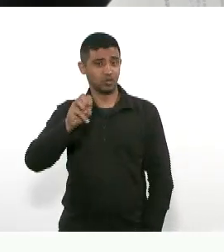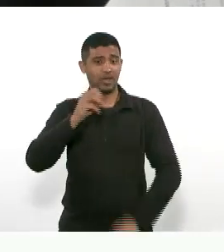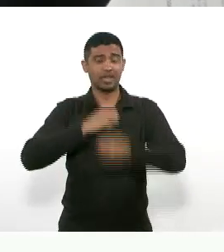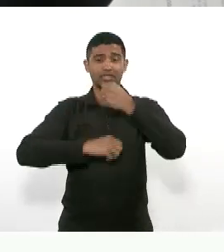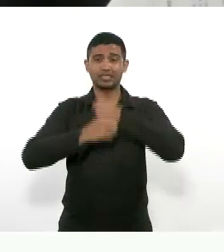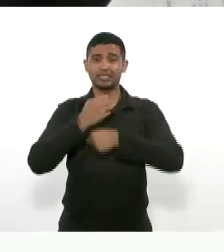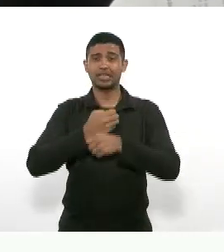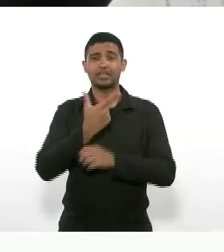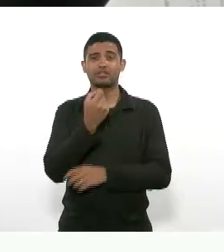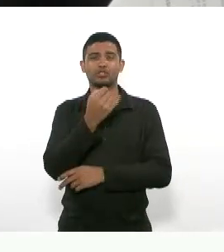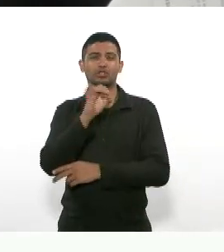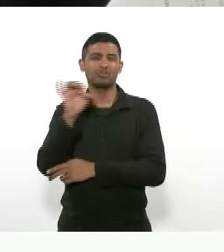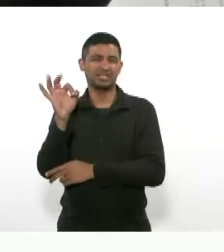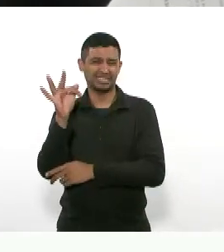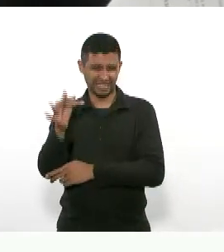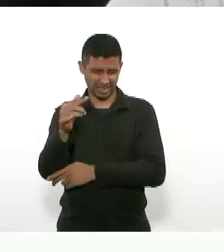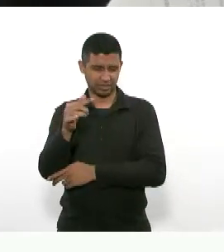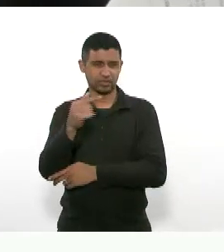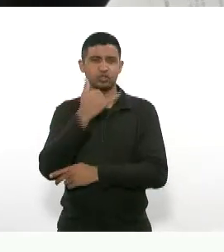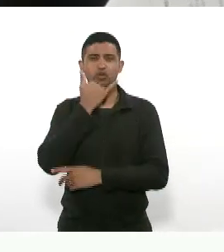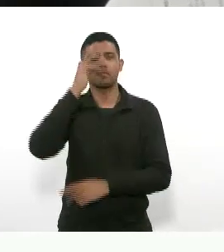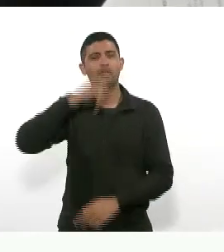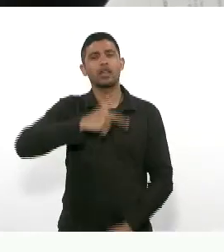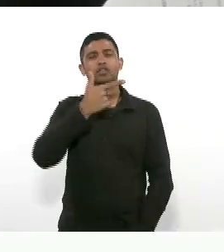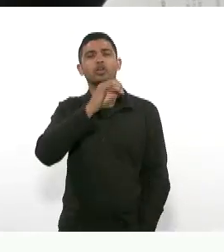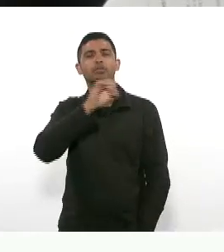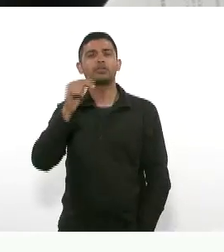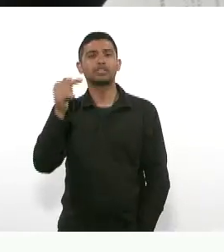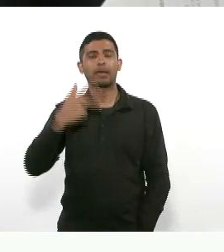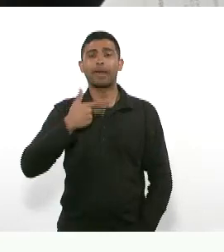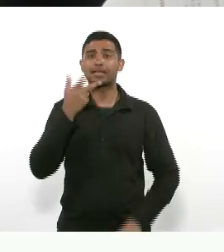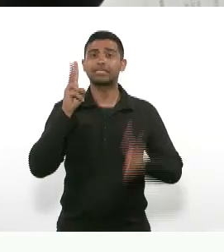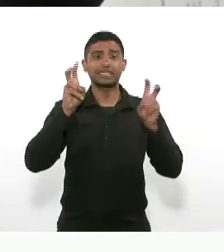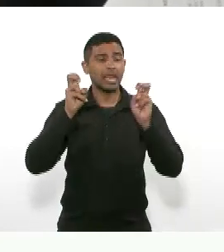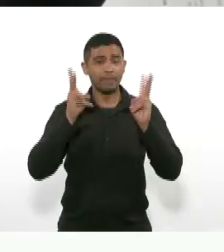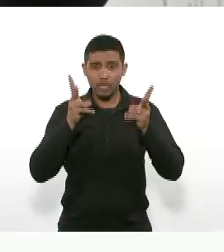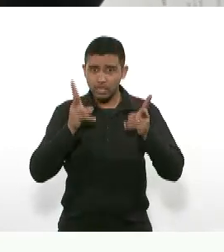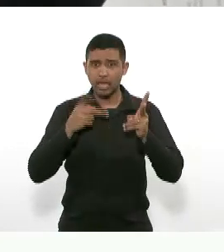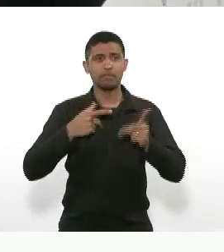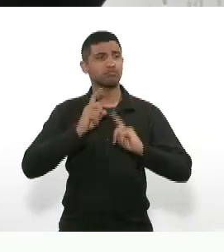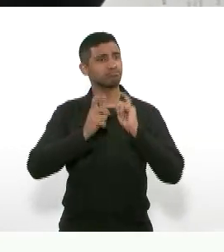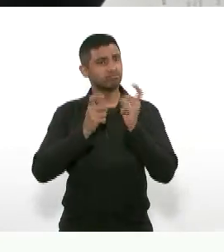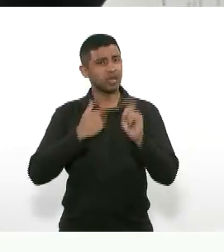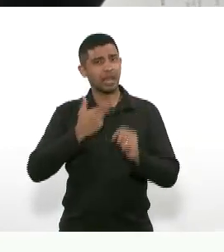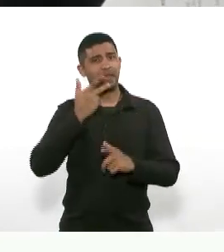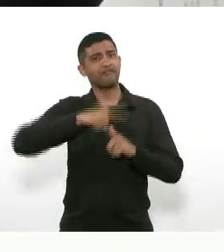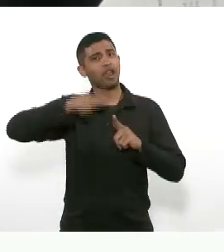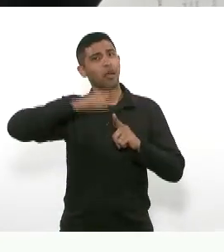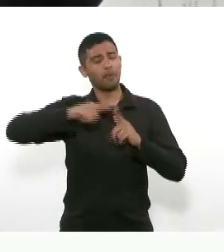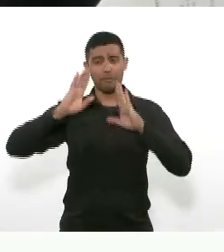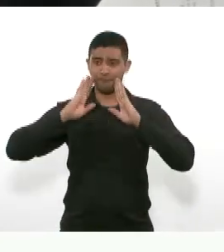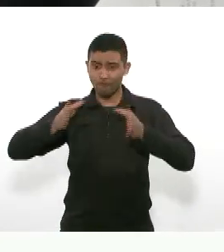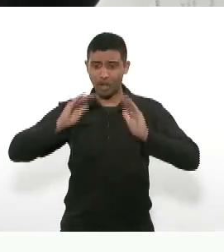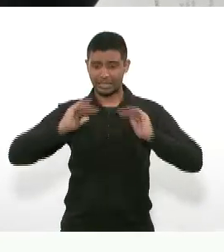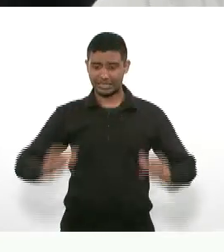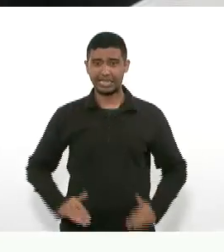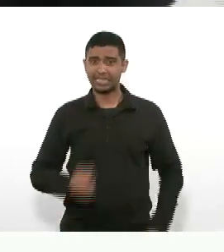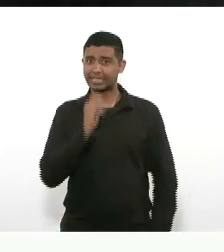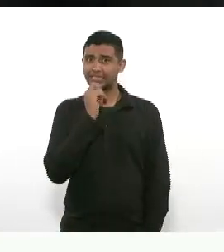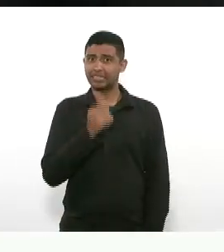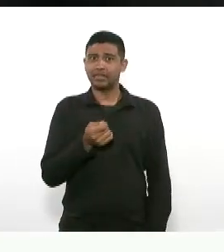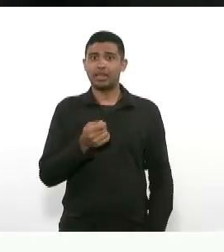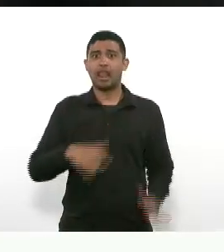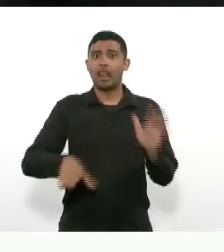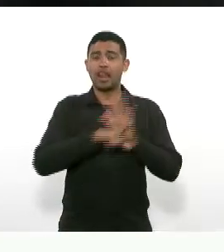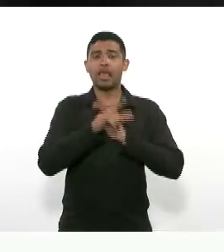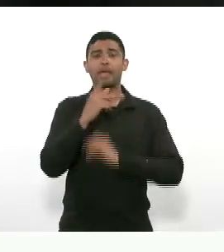2007, a qual, ao tratar do mesmo tema, segurança pública, analisa o problema sobre o enfoque da cidadania. É a lei do